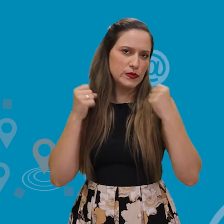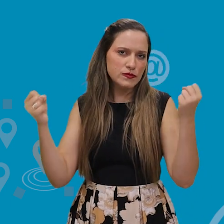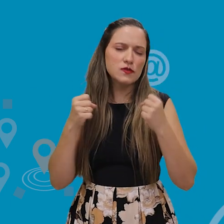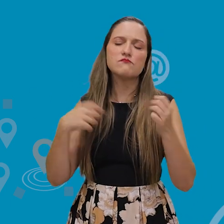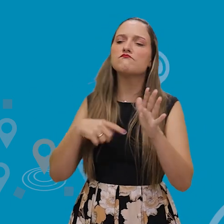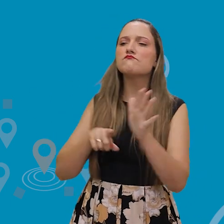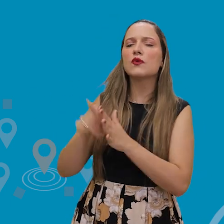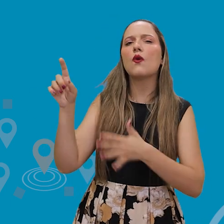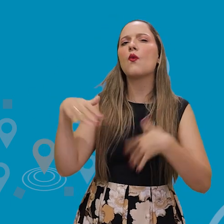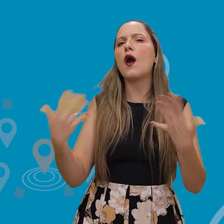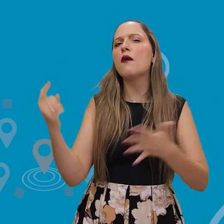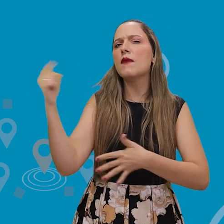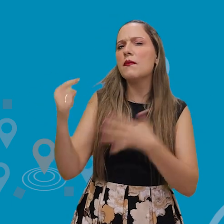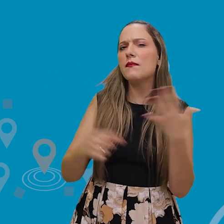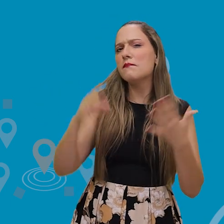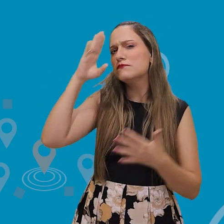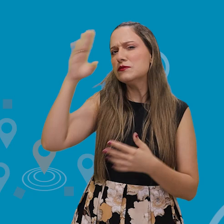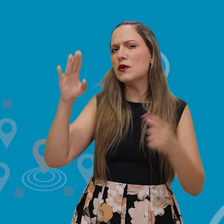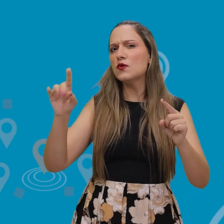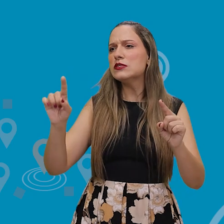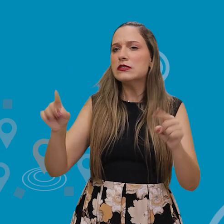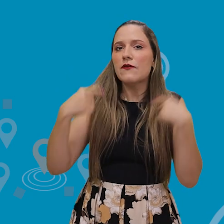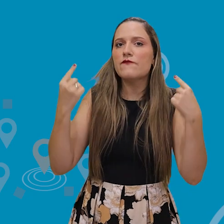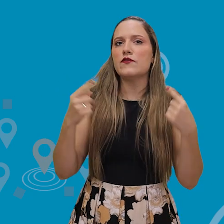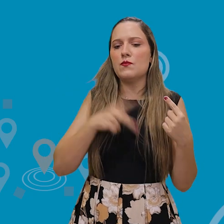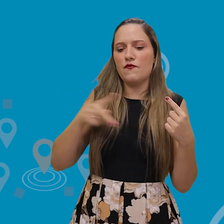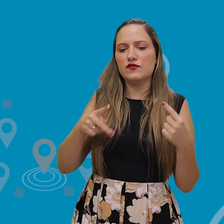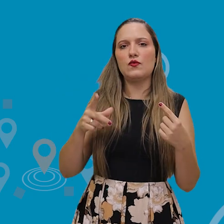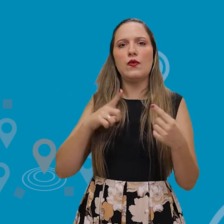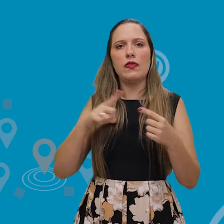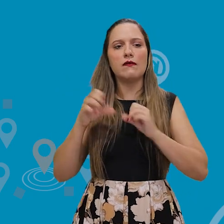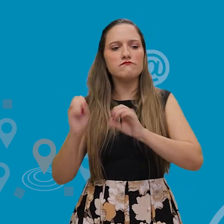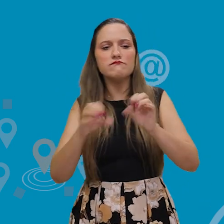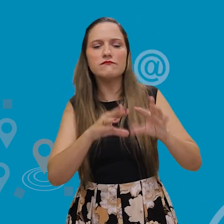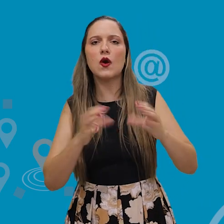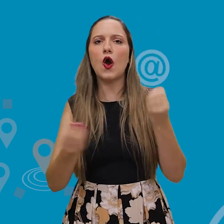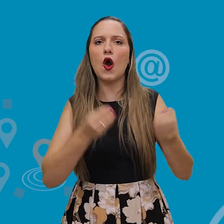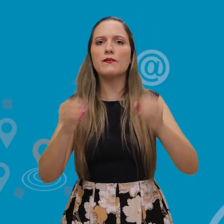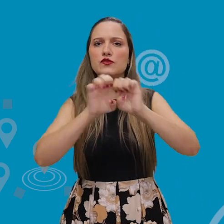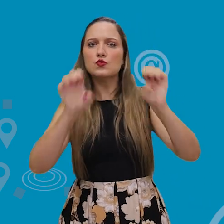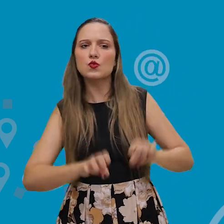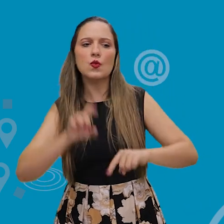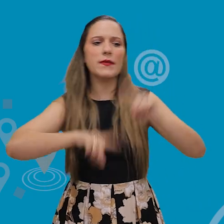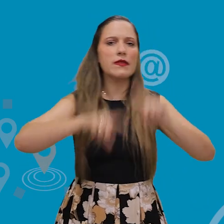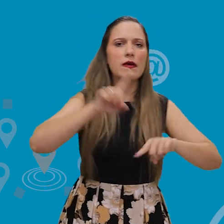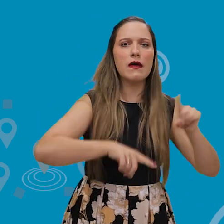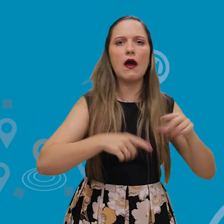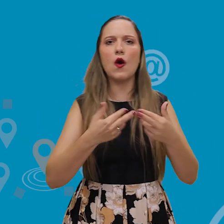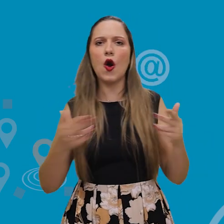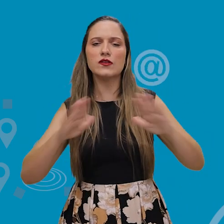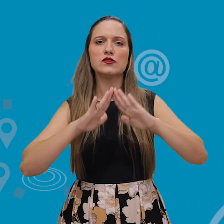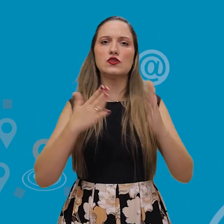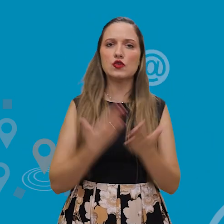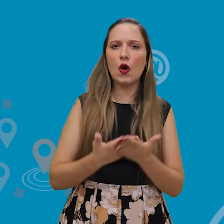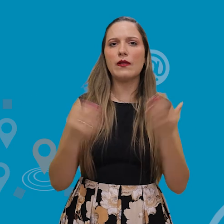física, quais são os principais desafios com relação à infraestrutura para ministrar essas práticas corporais